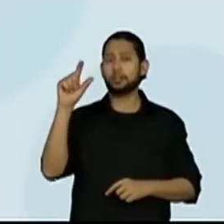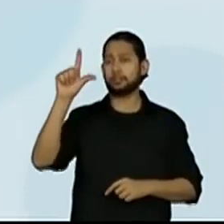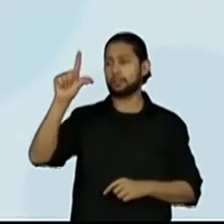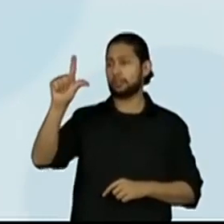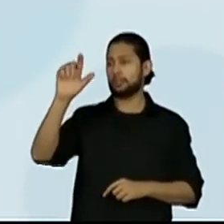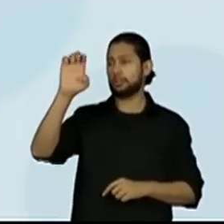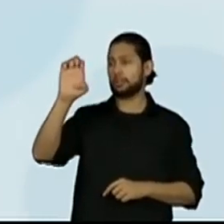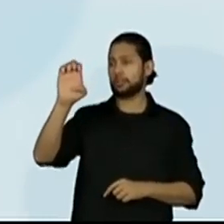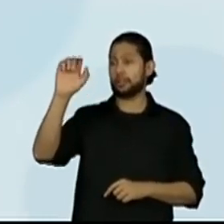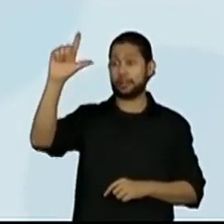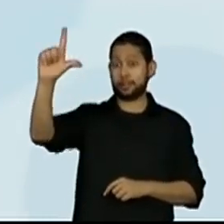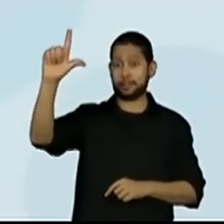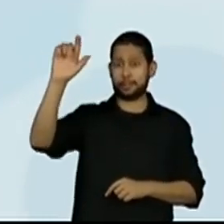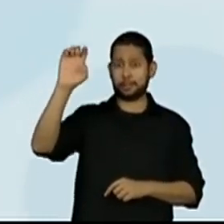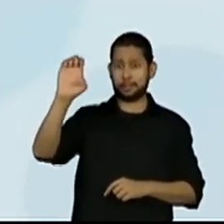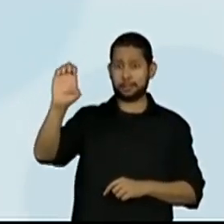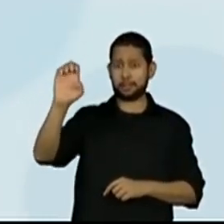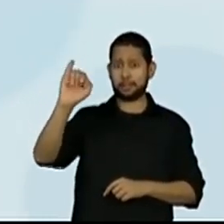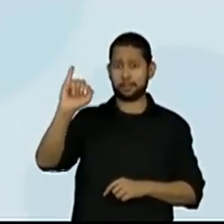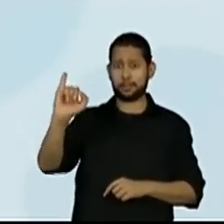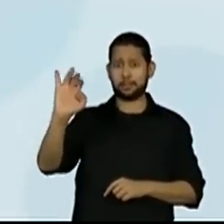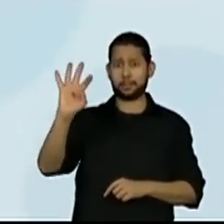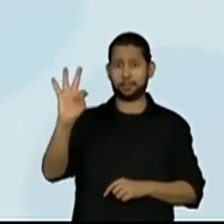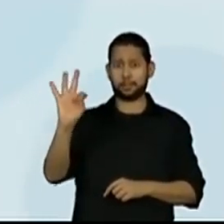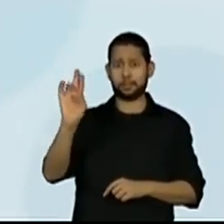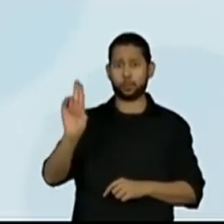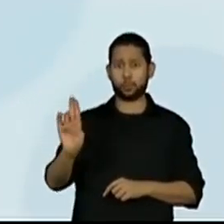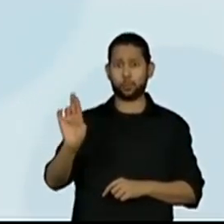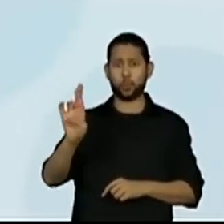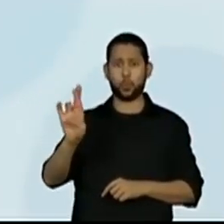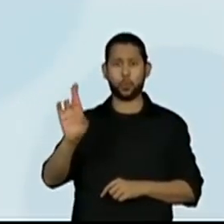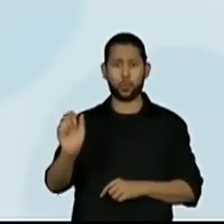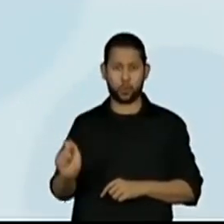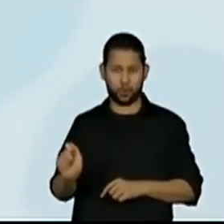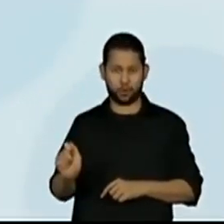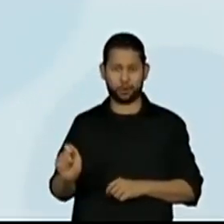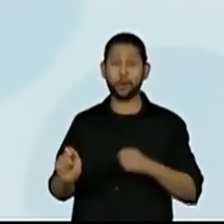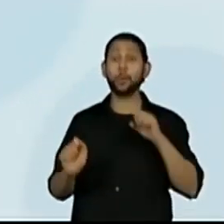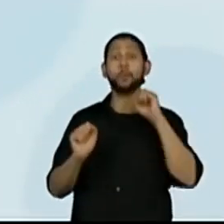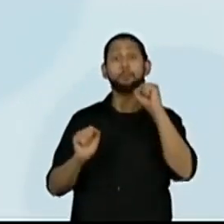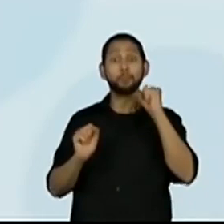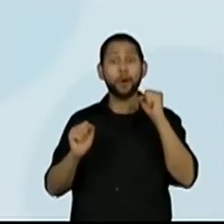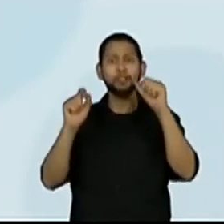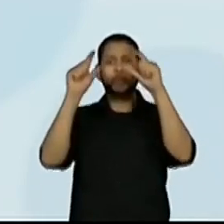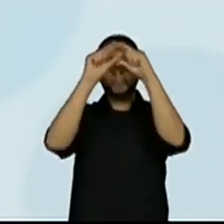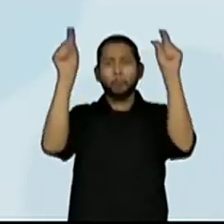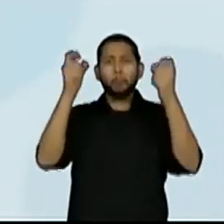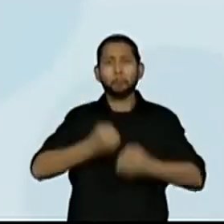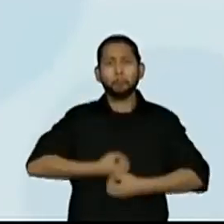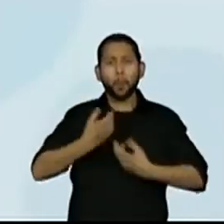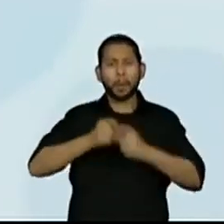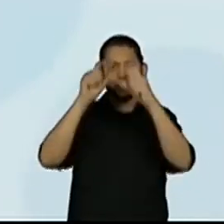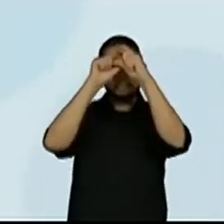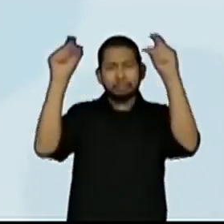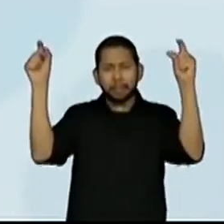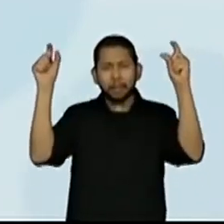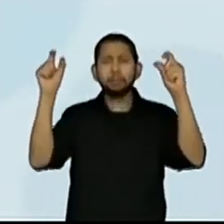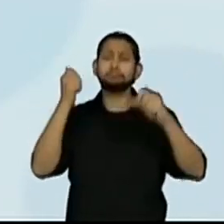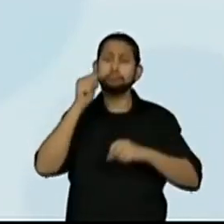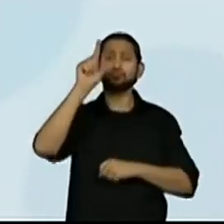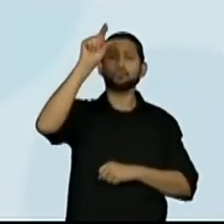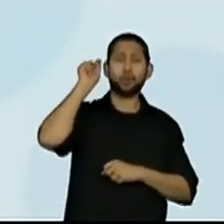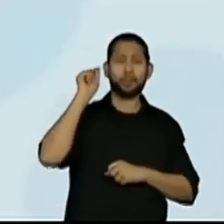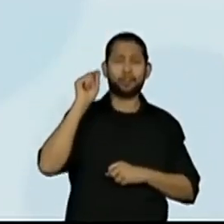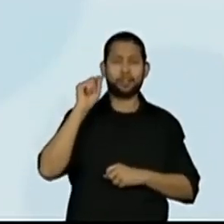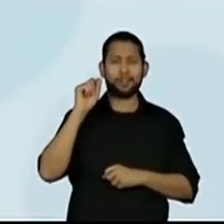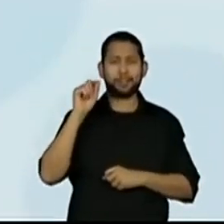Ou eu posso colocar o próprio título do poema, né, do cordel, no